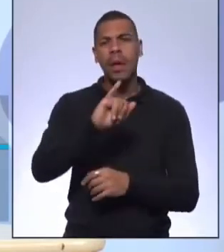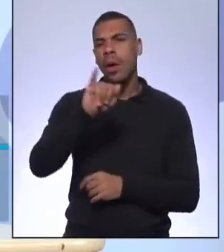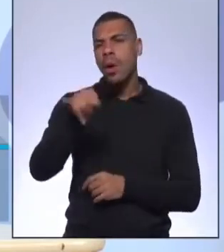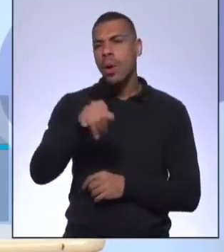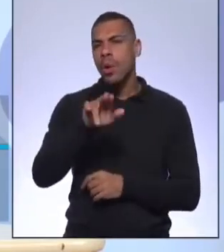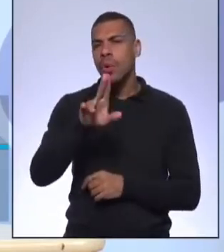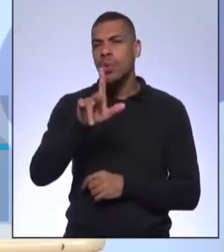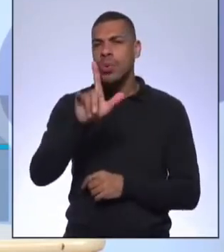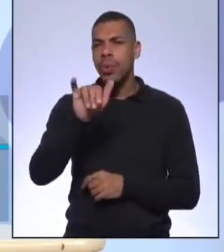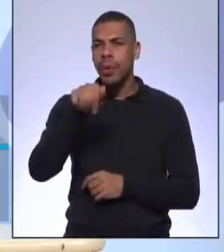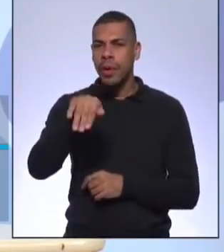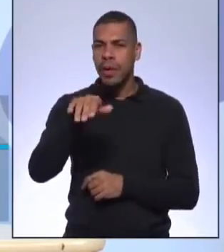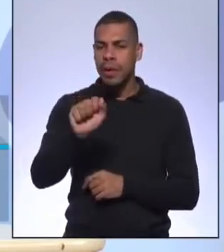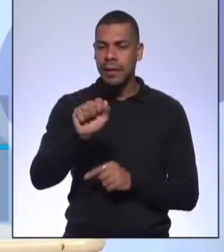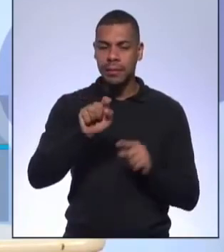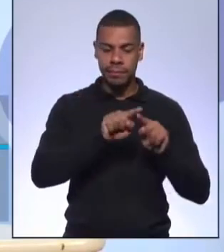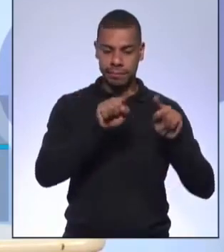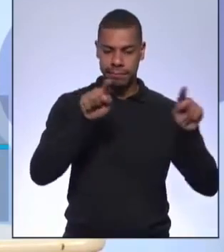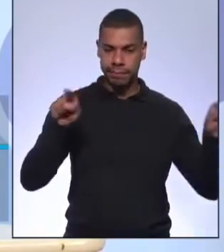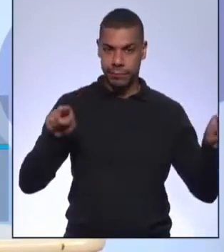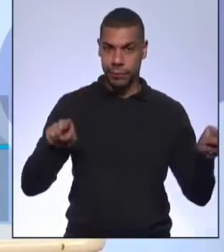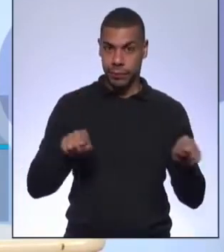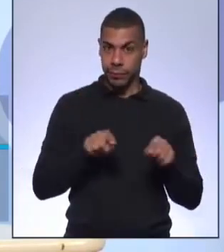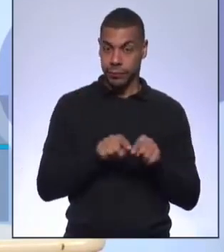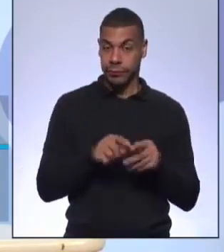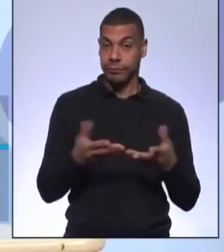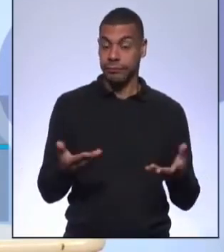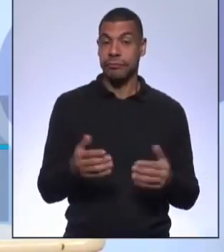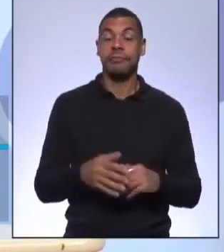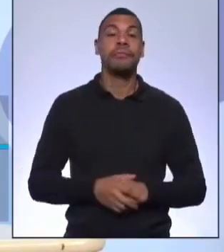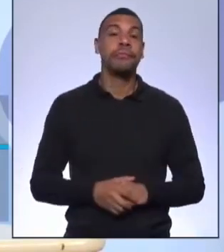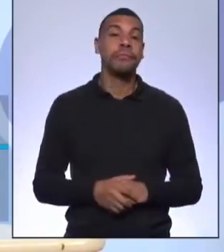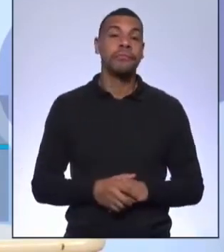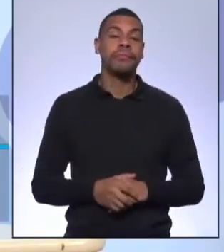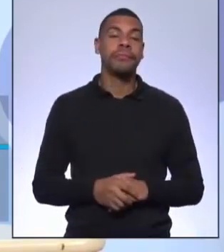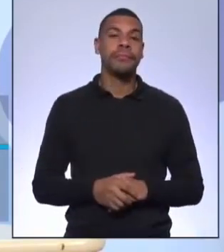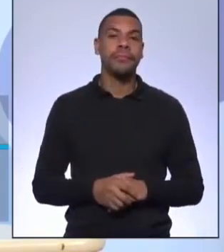Alves colocou retângulo. Então, acredito que formou retângulo.